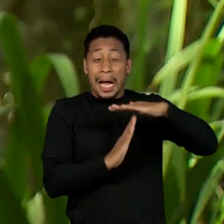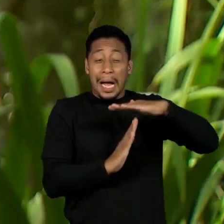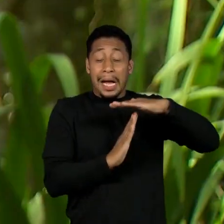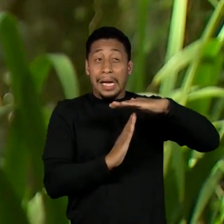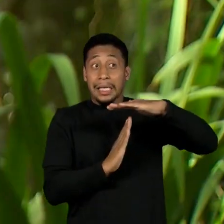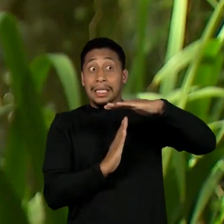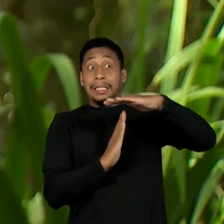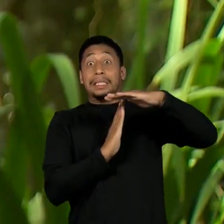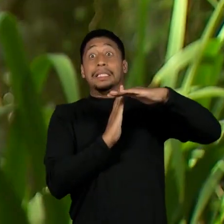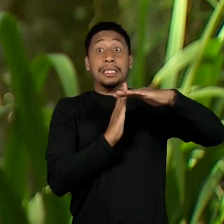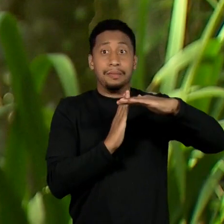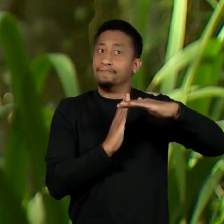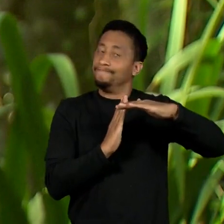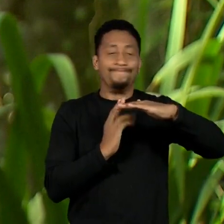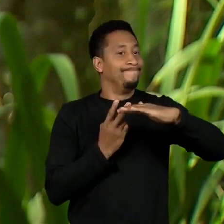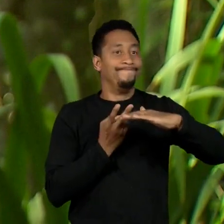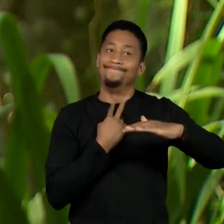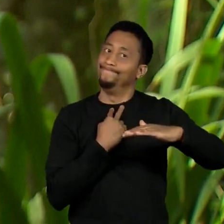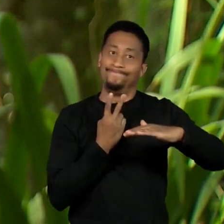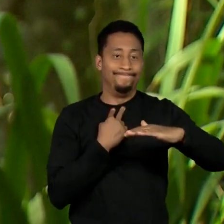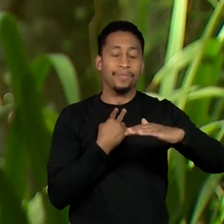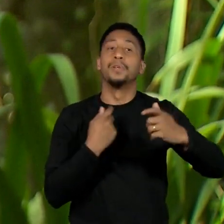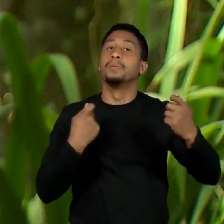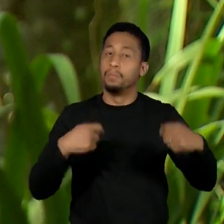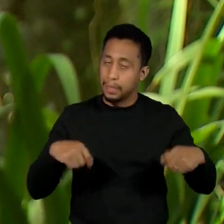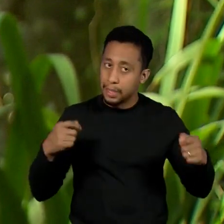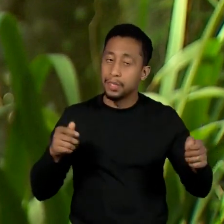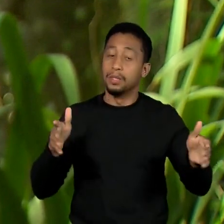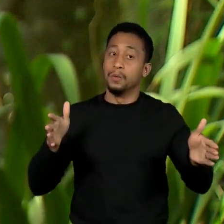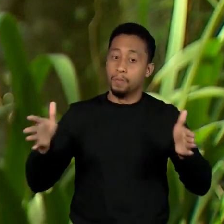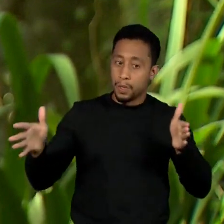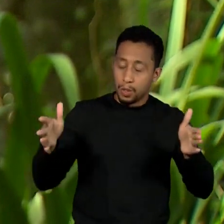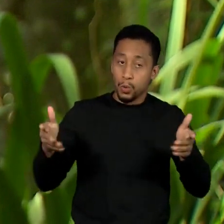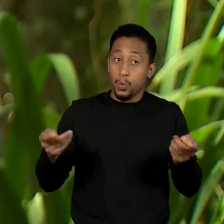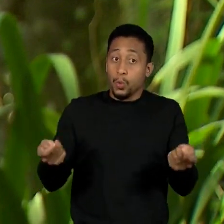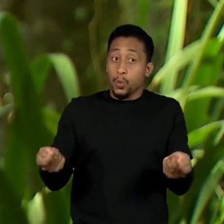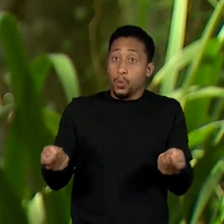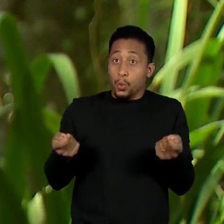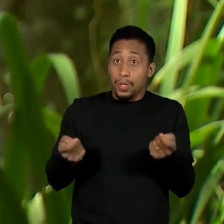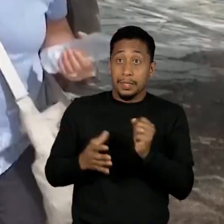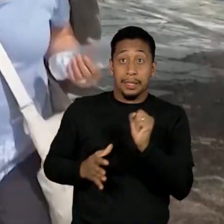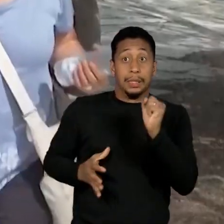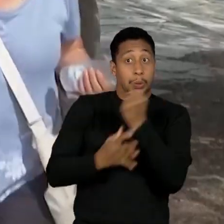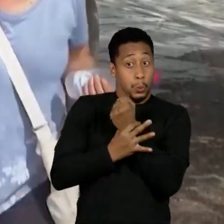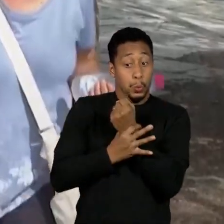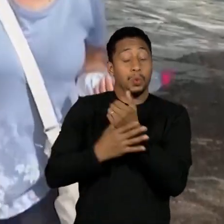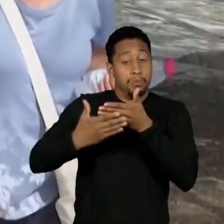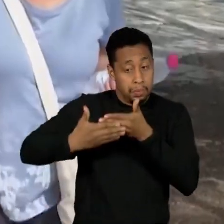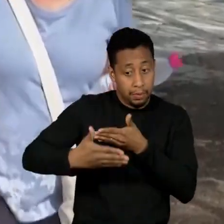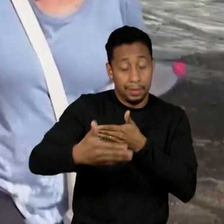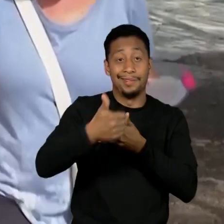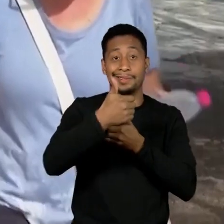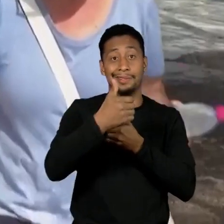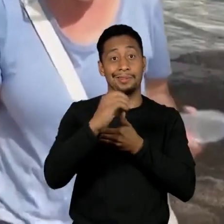se quisermos ter um clima razoavelmente seguro ao longo deste século.